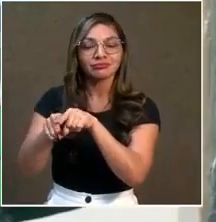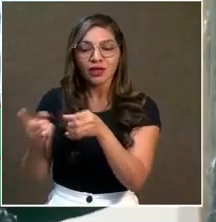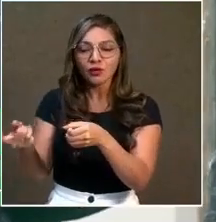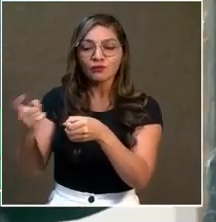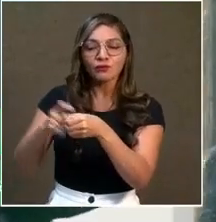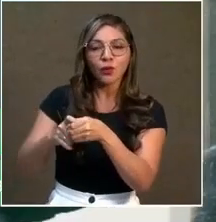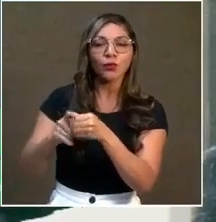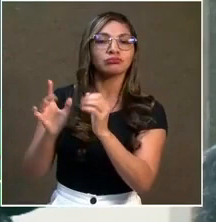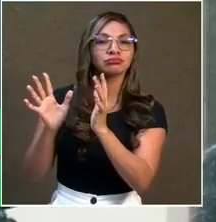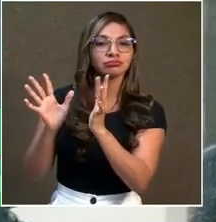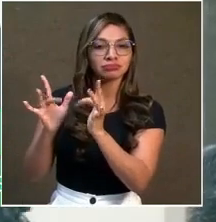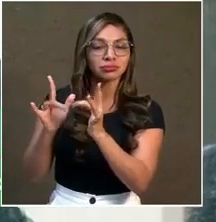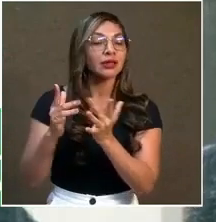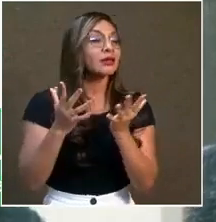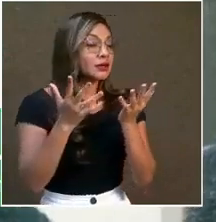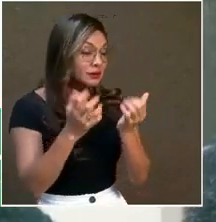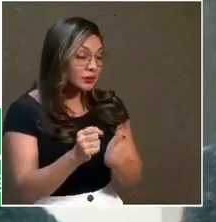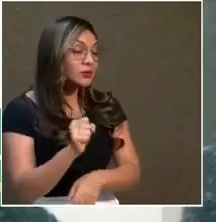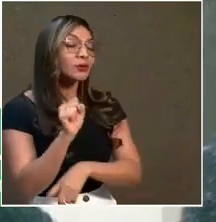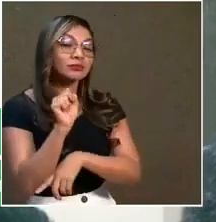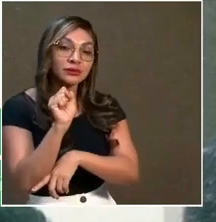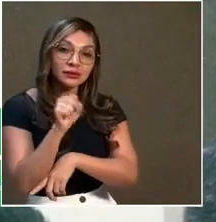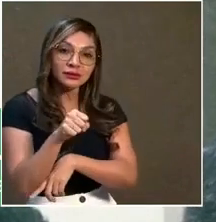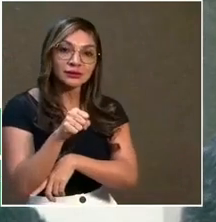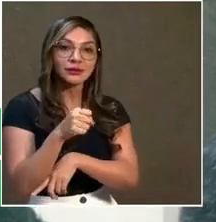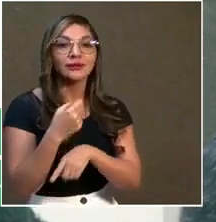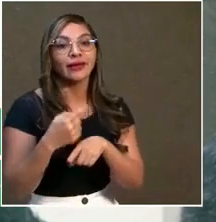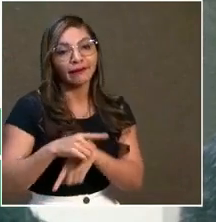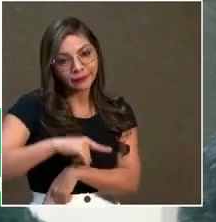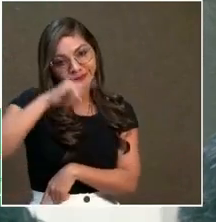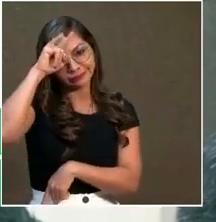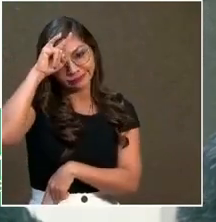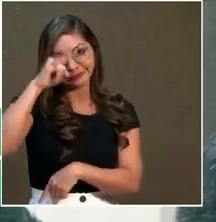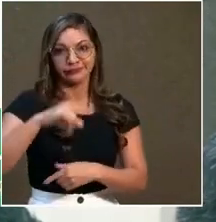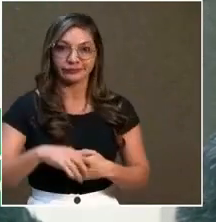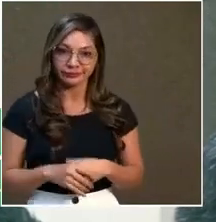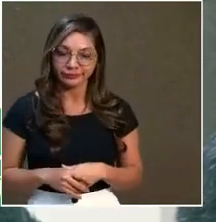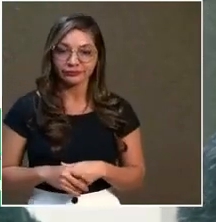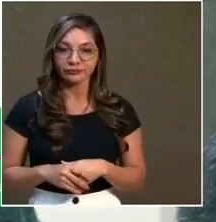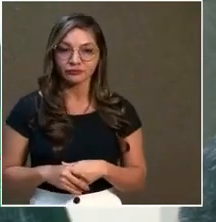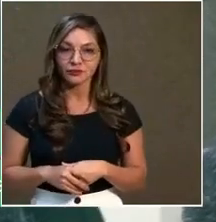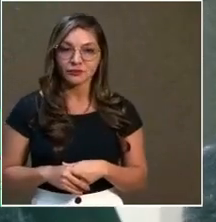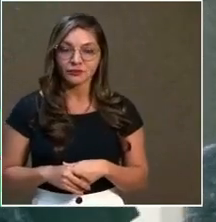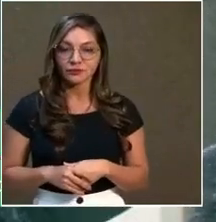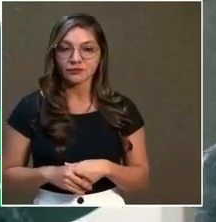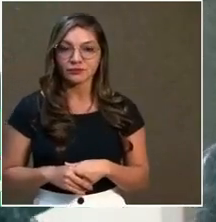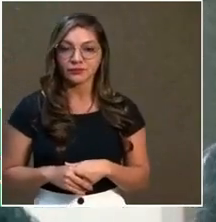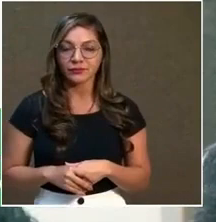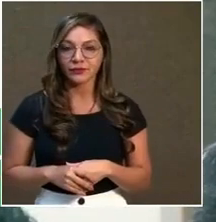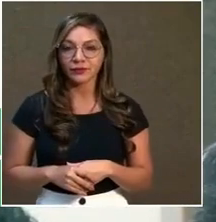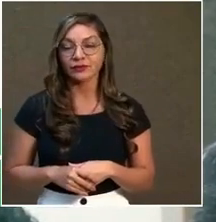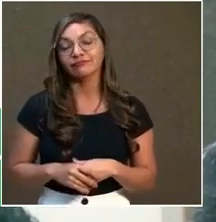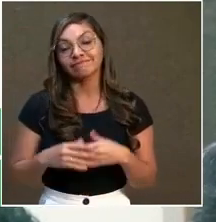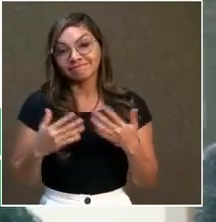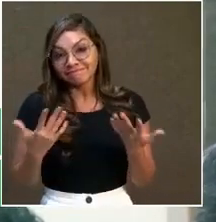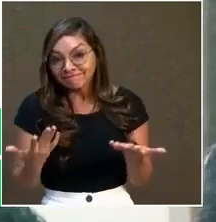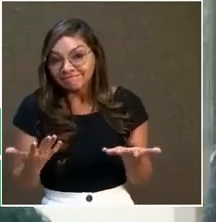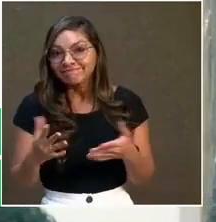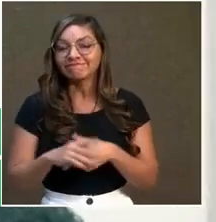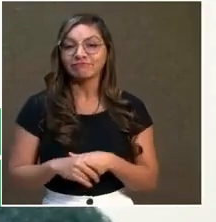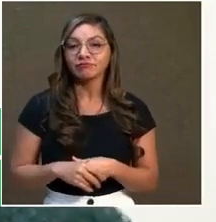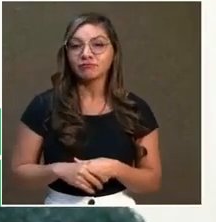reatar o relacionamento, ele aceitou sim a traição. Porque, eu peço